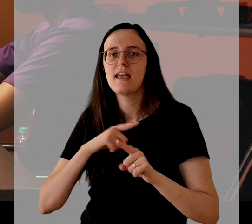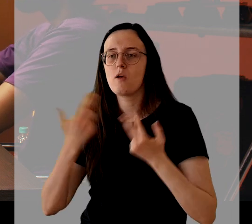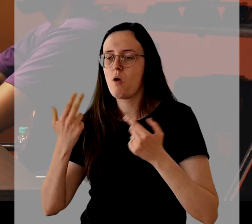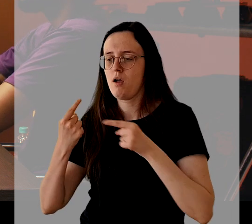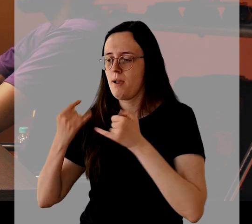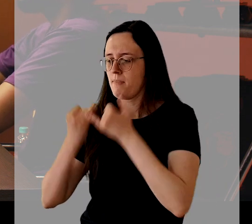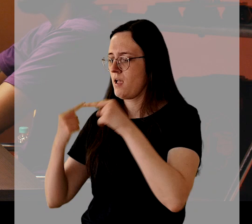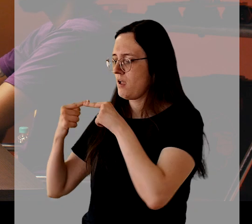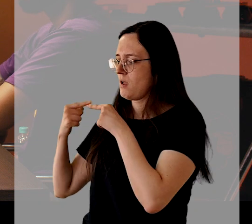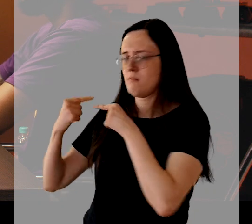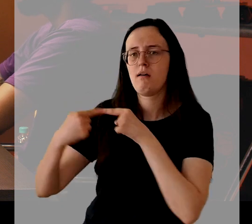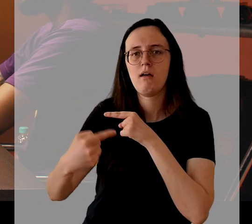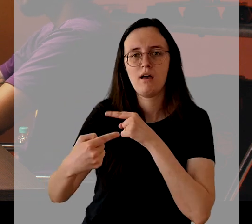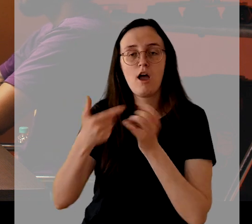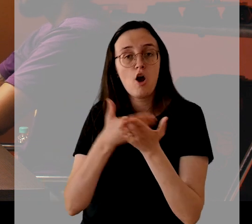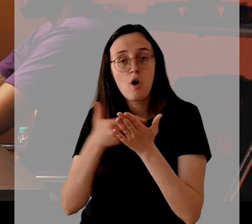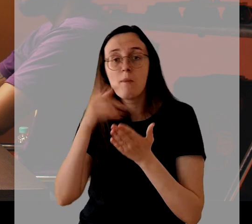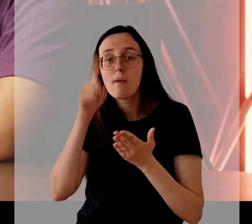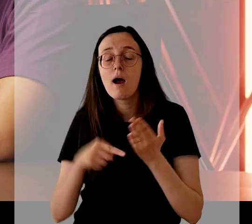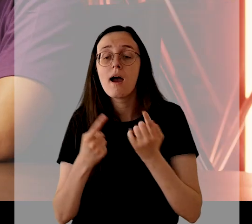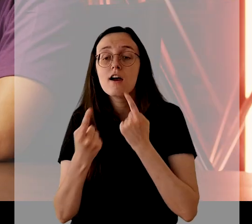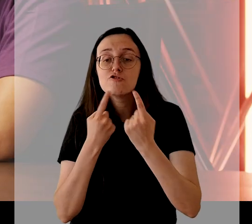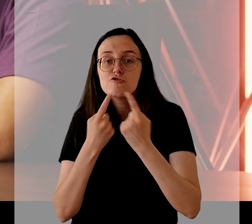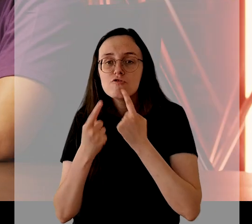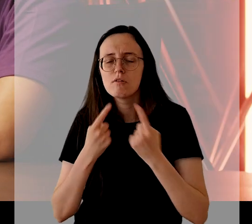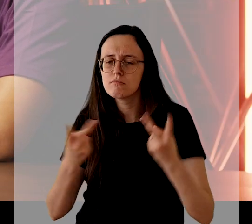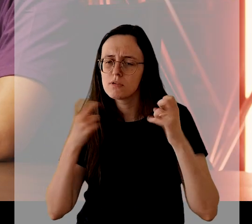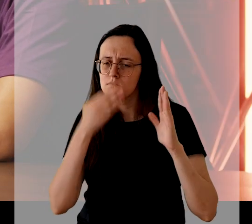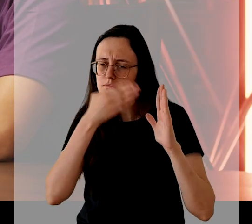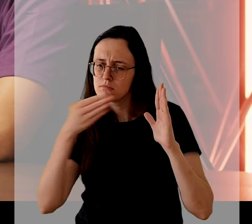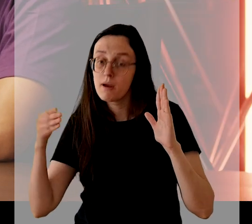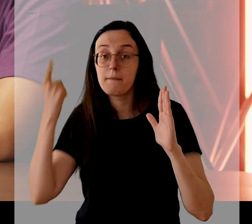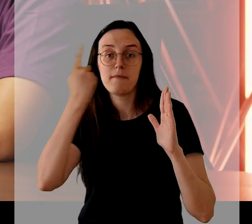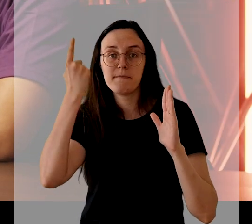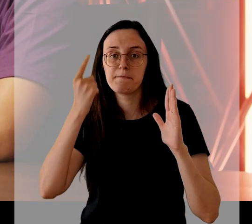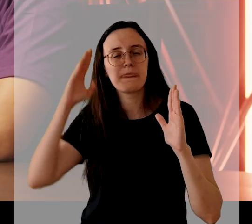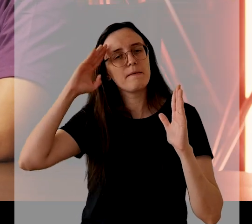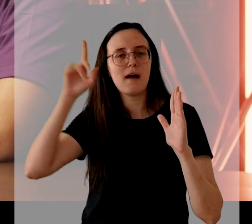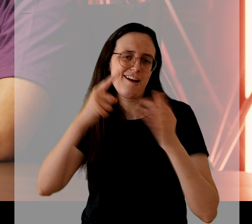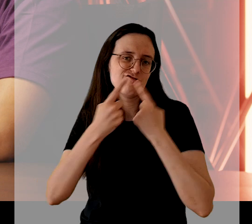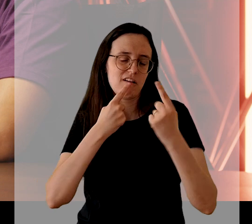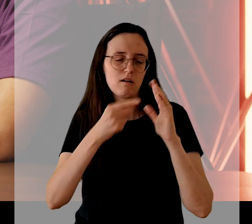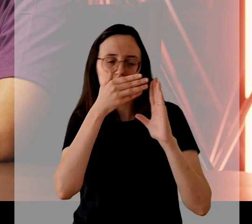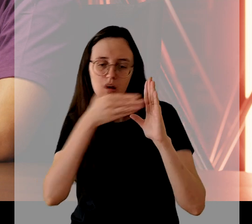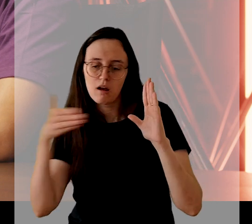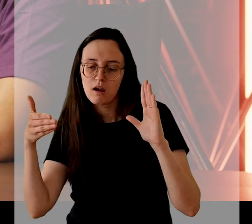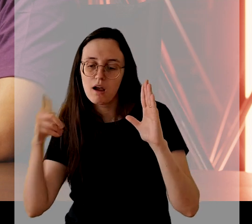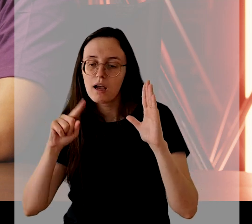rola um efeito cascata, né? Depois, tudo começa pela edição de diálogo, onde está o nosso fluxo narrativo principal, geralmente,